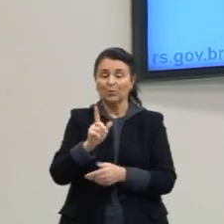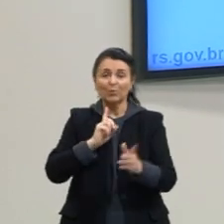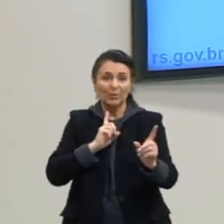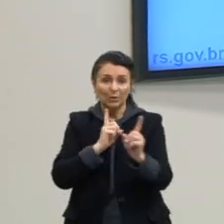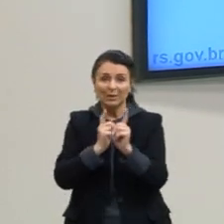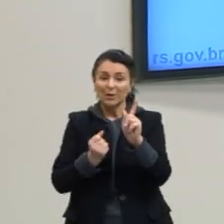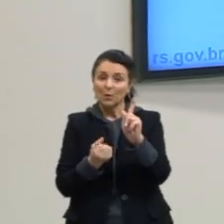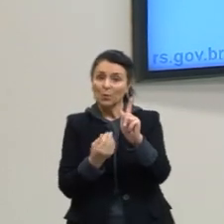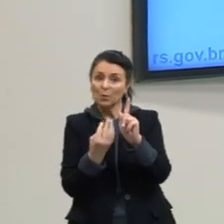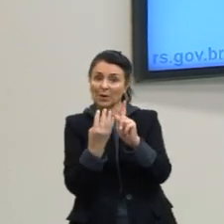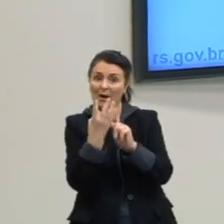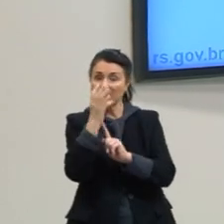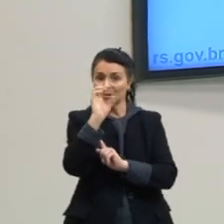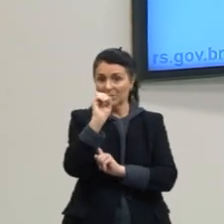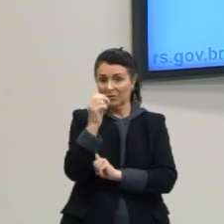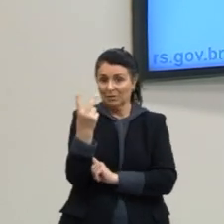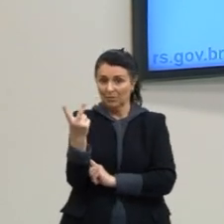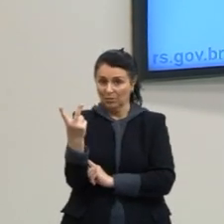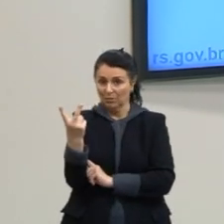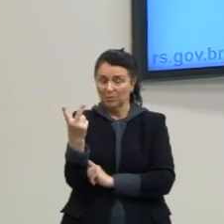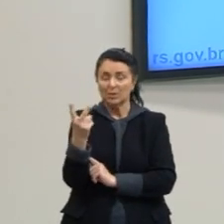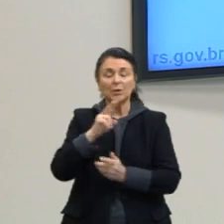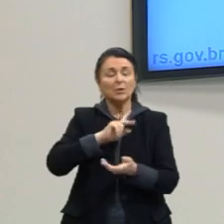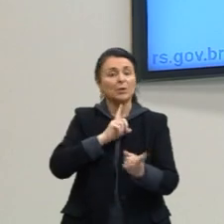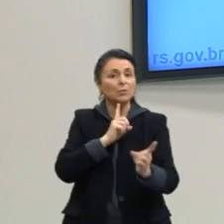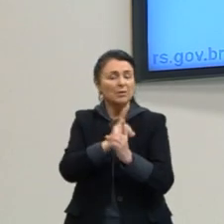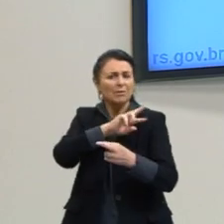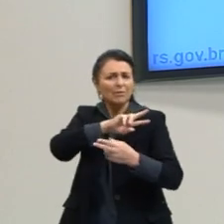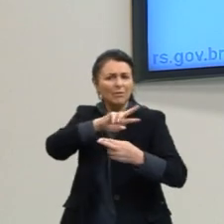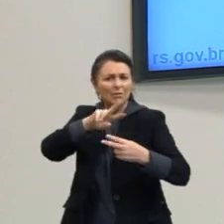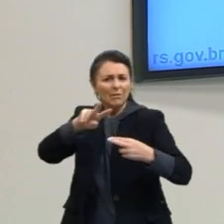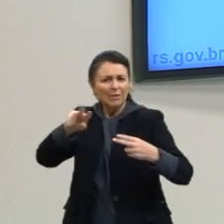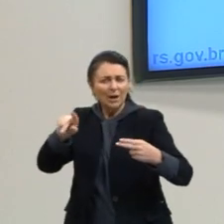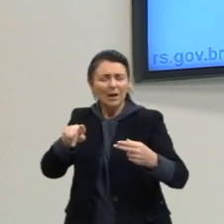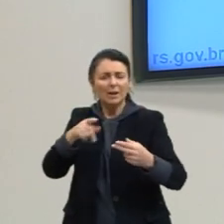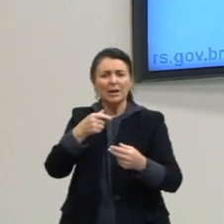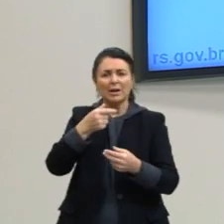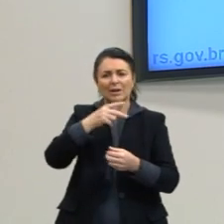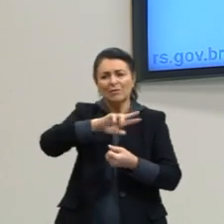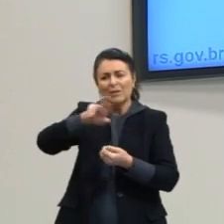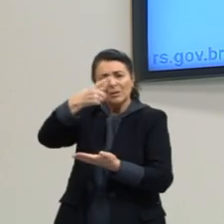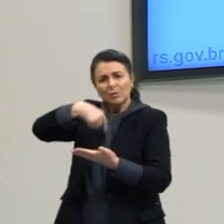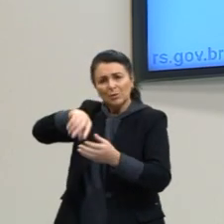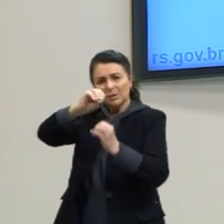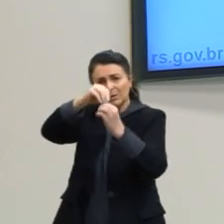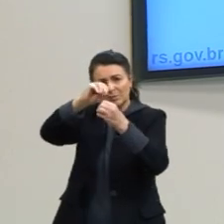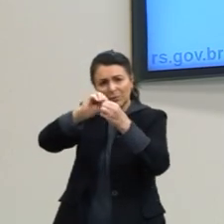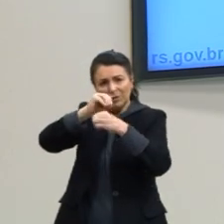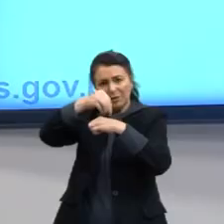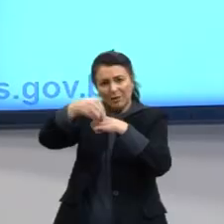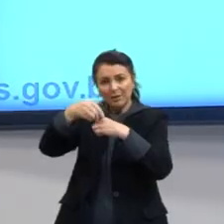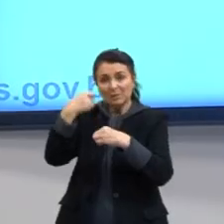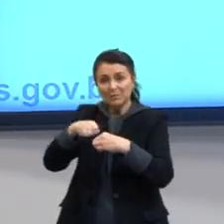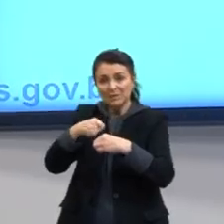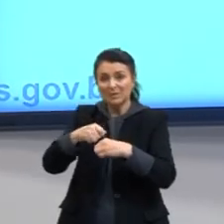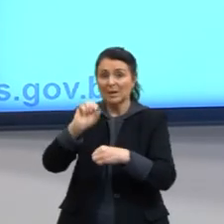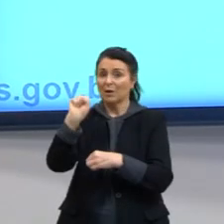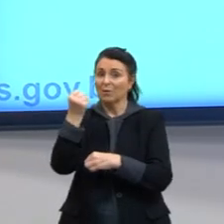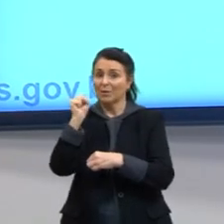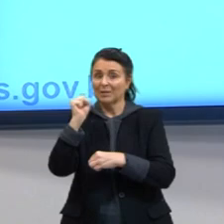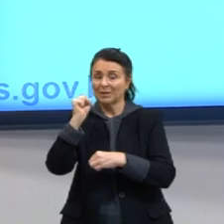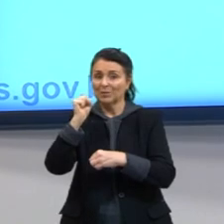no mínimo gás oxigênio posso encontrar várias outras moléculas com oxigênio né mas eu vou encontrar o gás porque ele precisa ter esse octeto